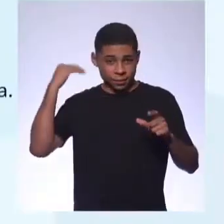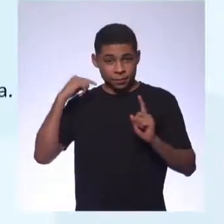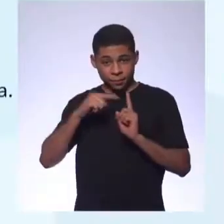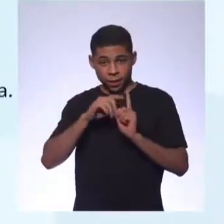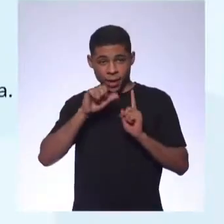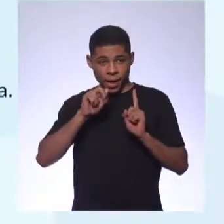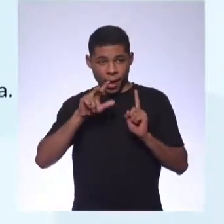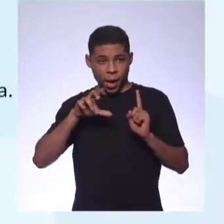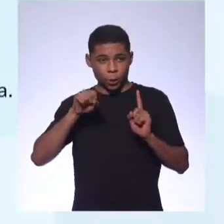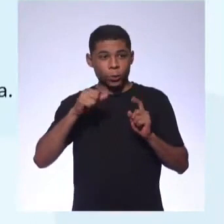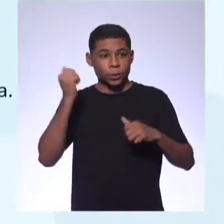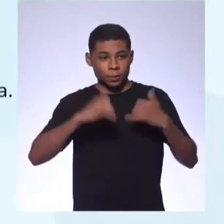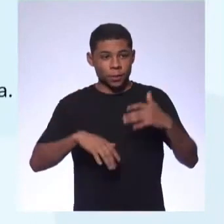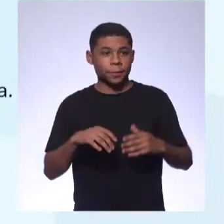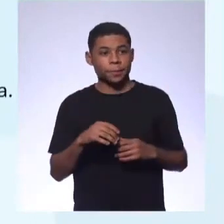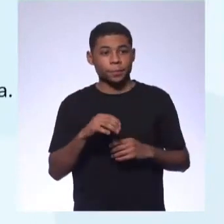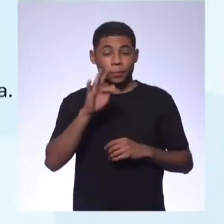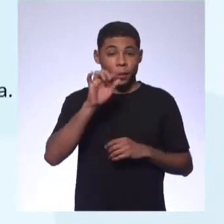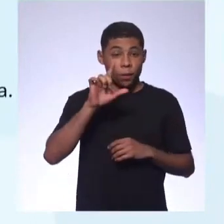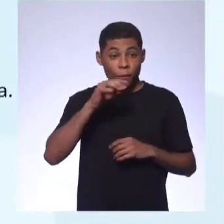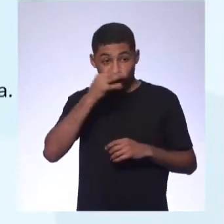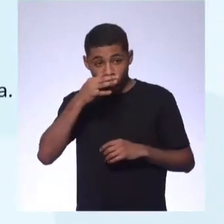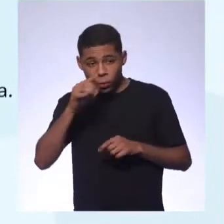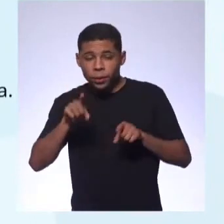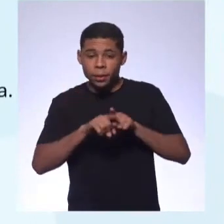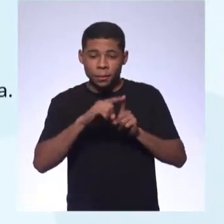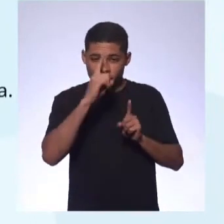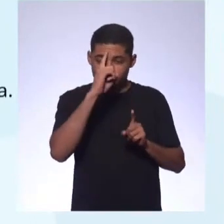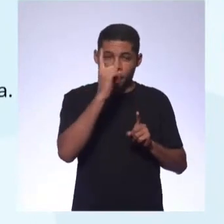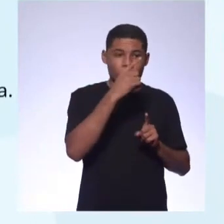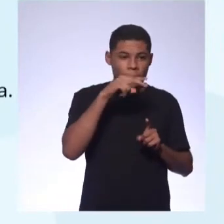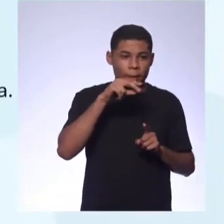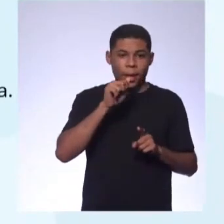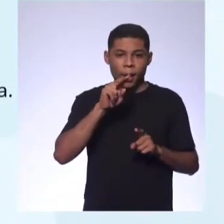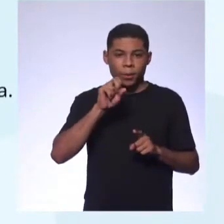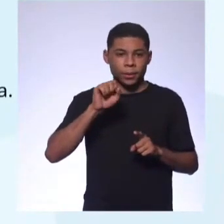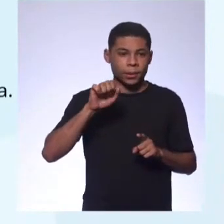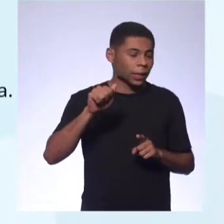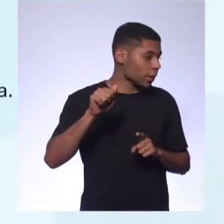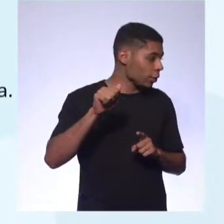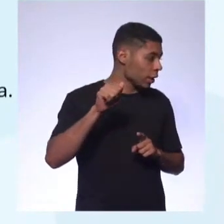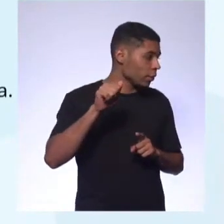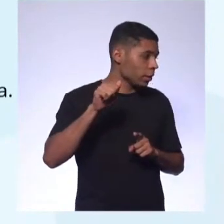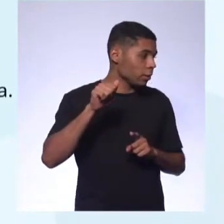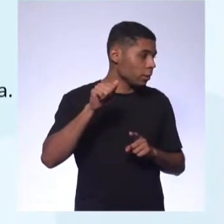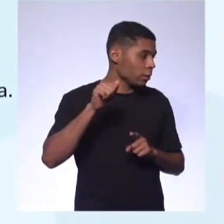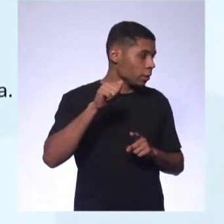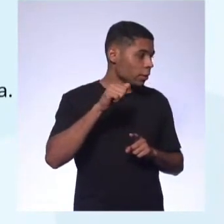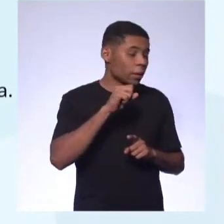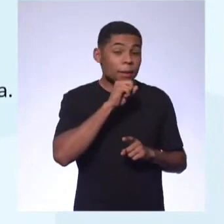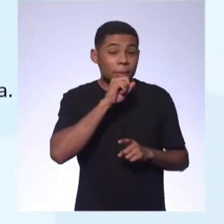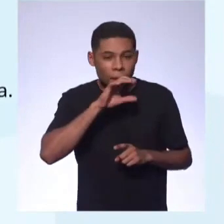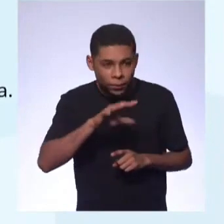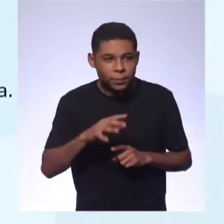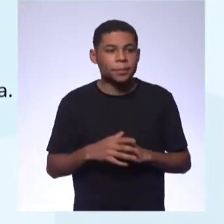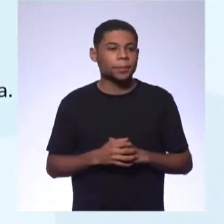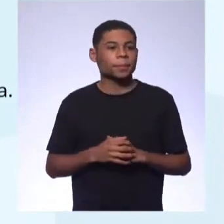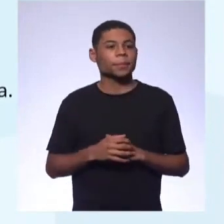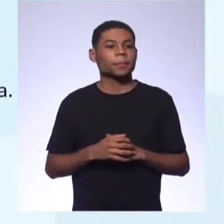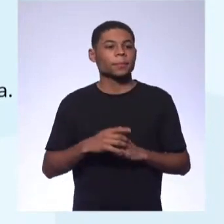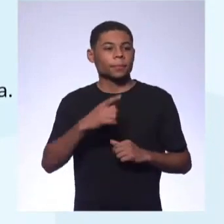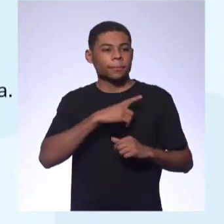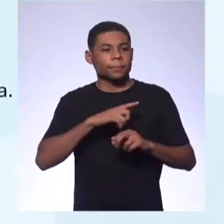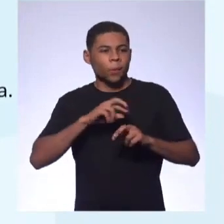Flor e náusea, preso à minha classe e a algumas roupas. Vou de branco pela